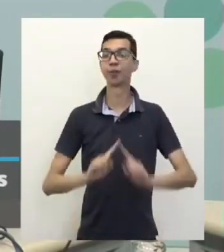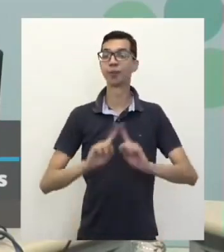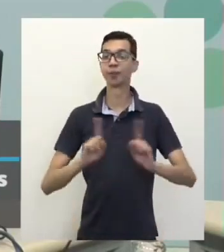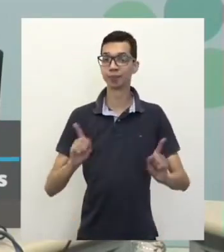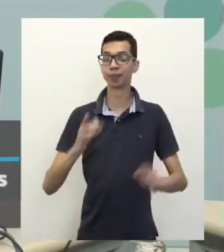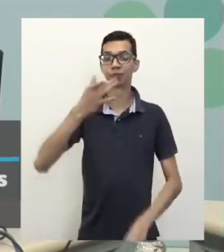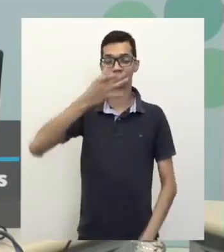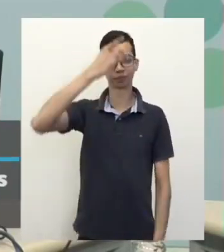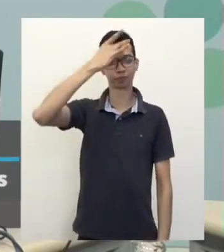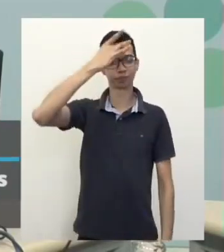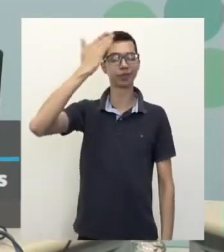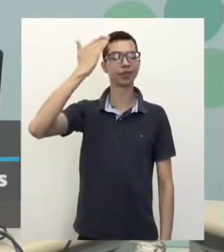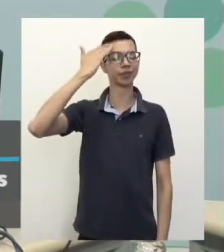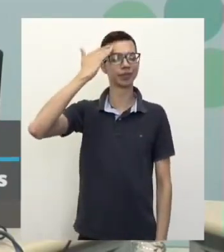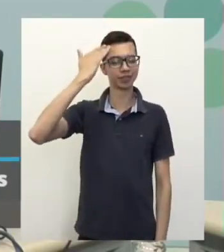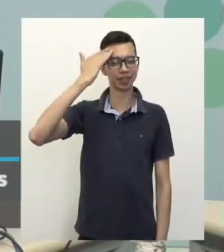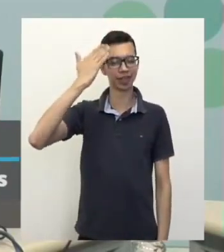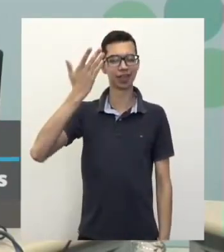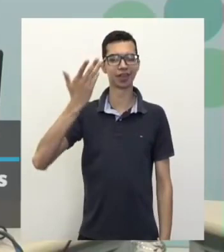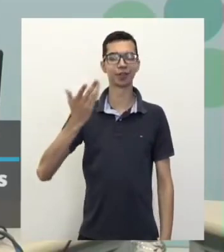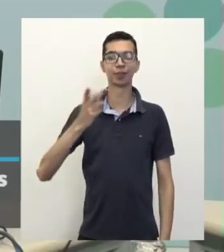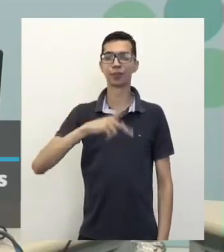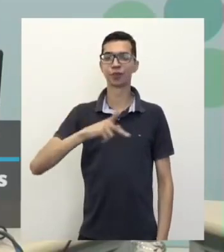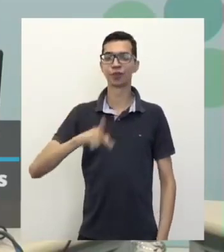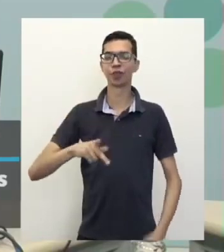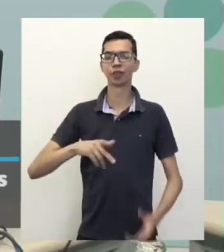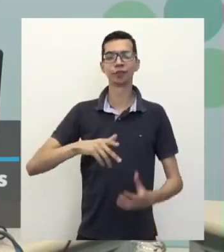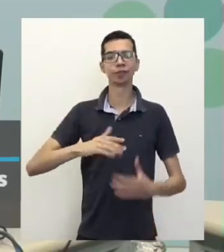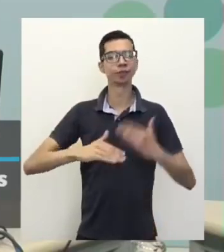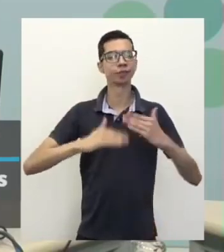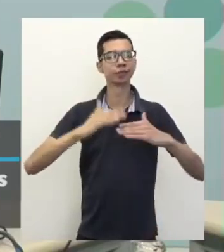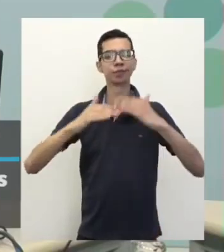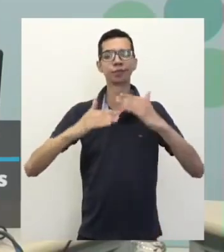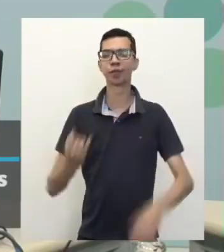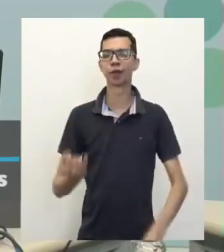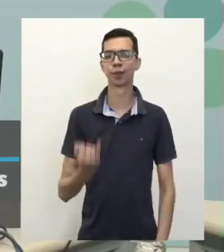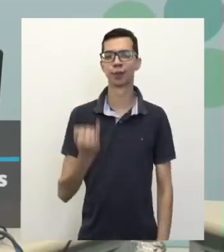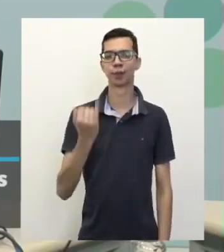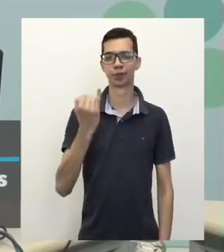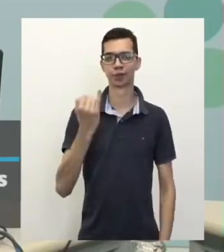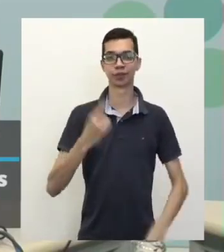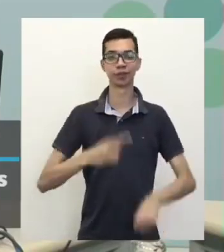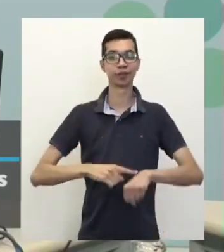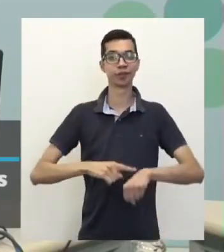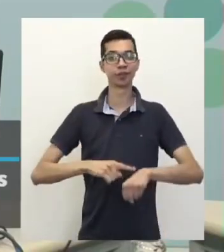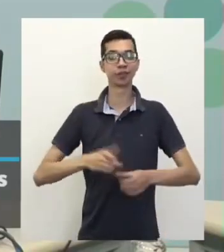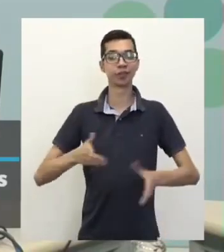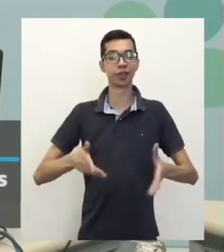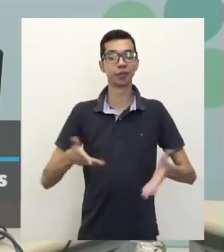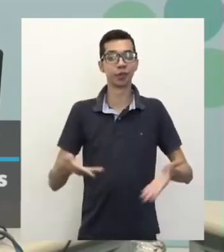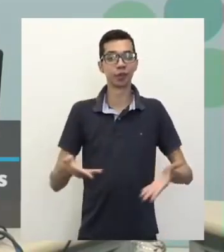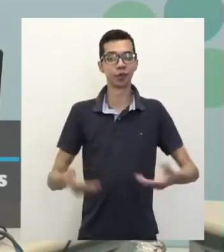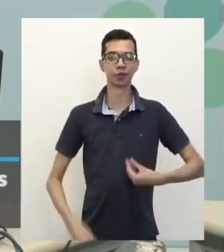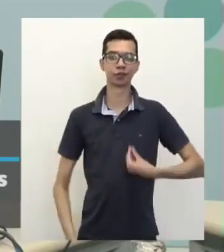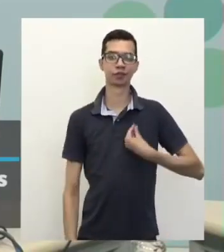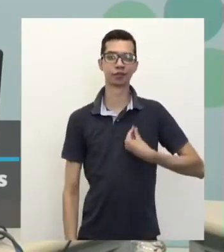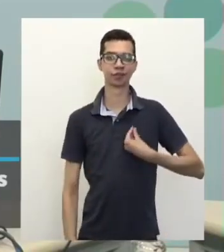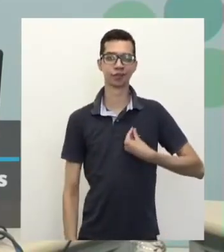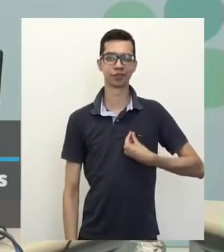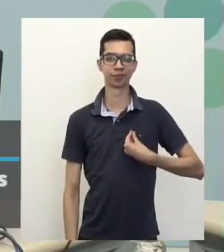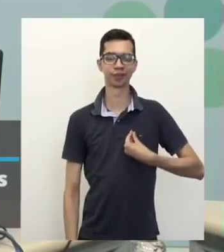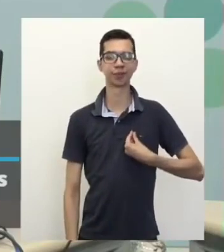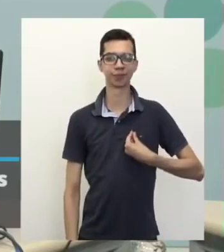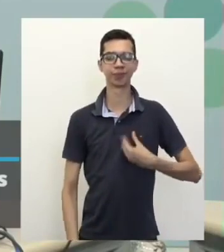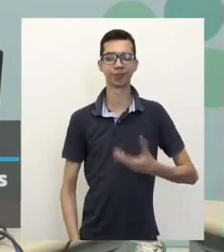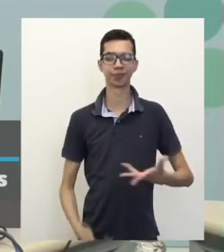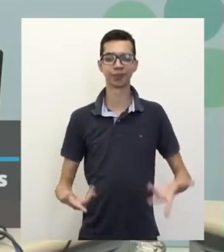brilhante desenvolvimento dos professores nesse momento que nós estamos, e eu deixo aqui